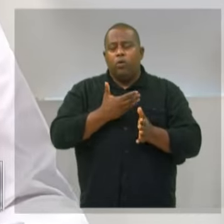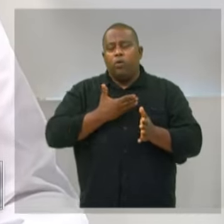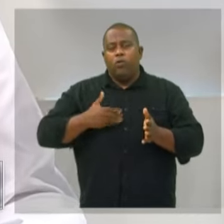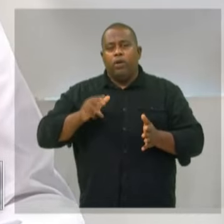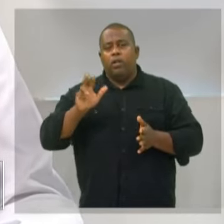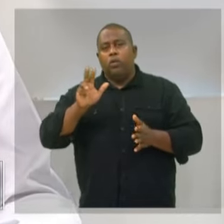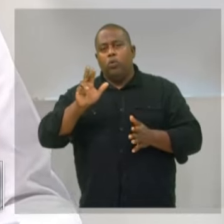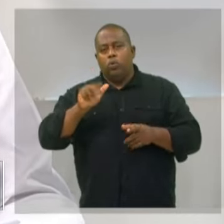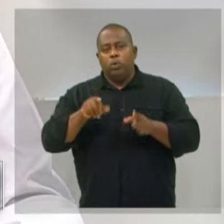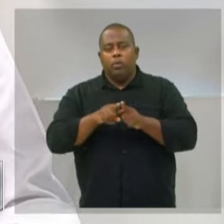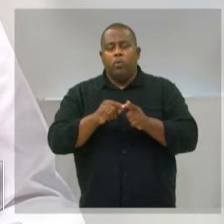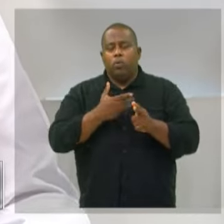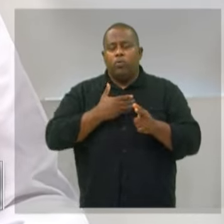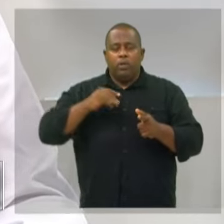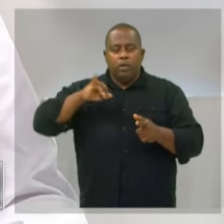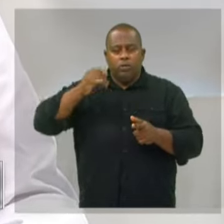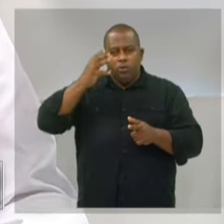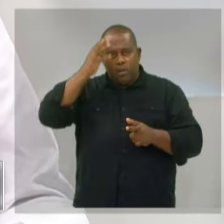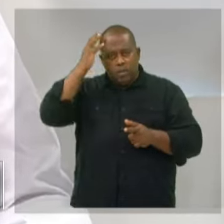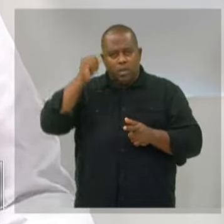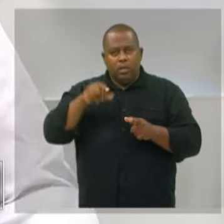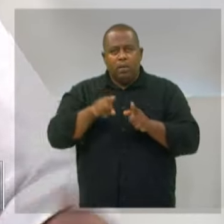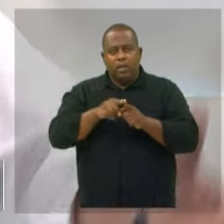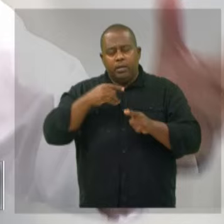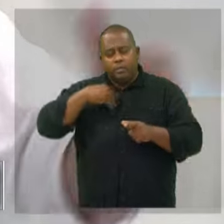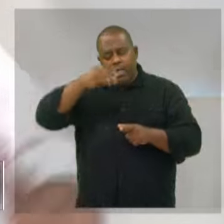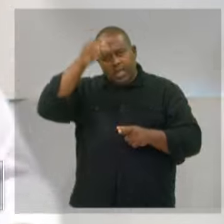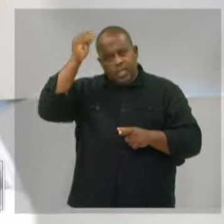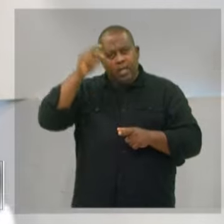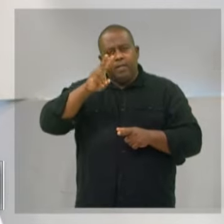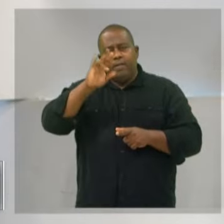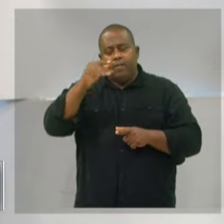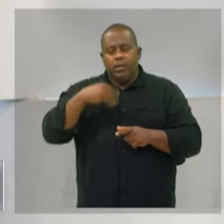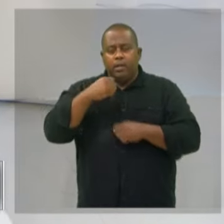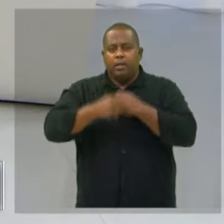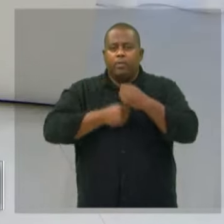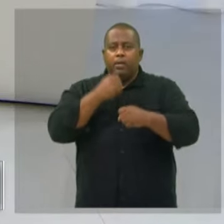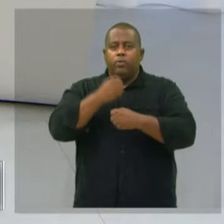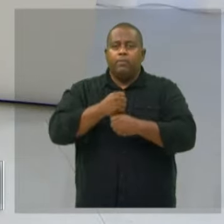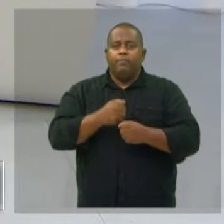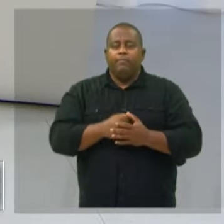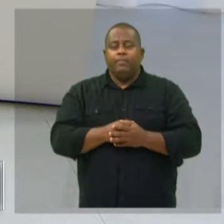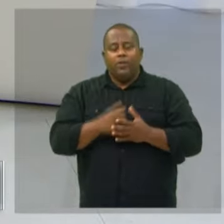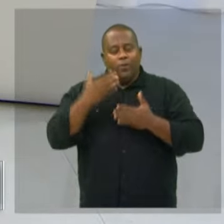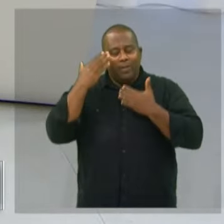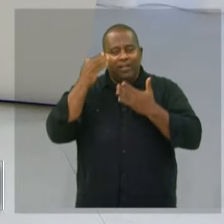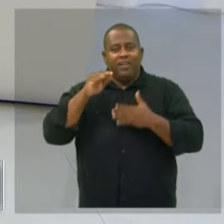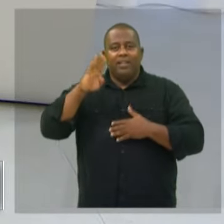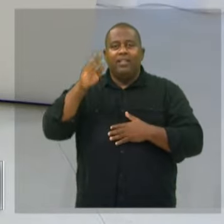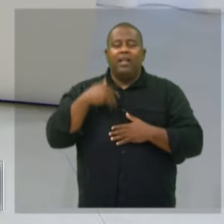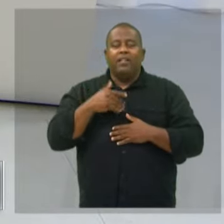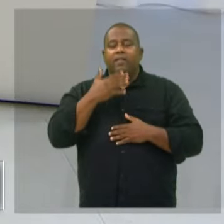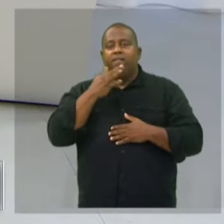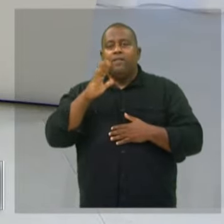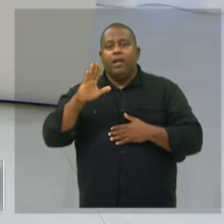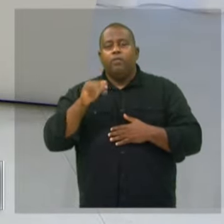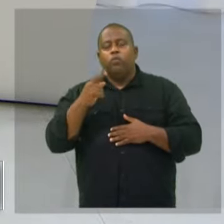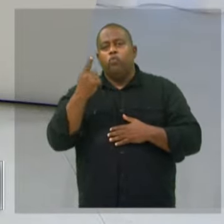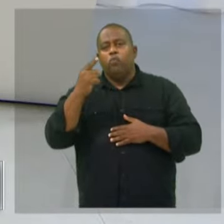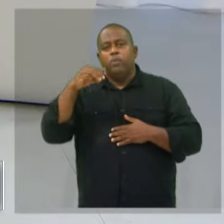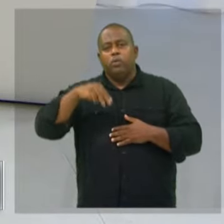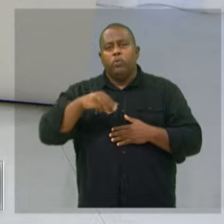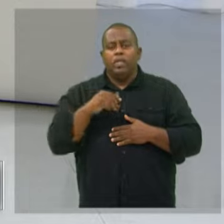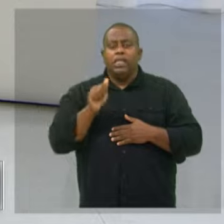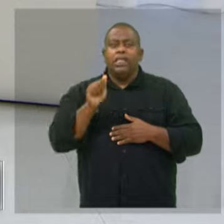Lula do governo Jerônimo e do governo Caetano que vai fazer isso o ano que vem Obrigado candidato candidato Flávio tem agora 1 minuto e 15